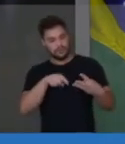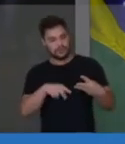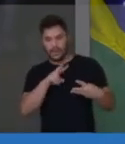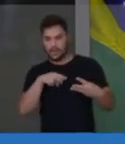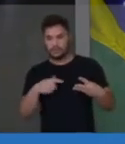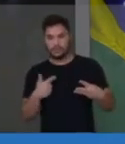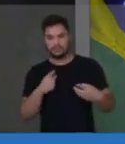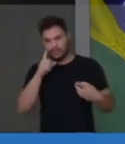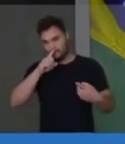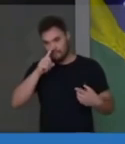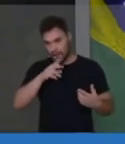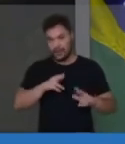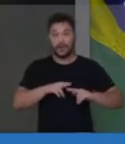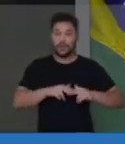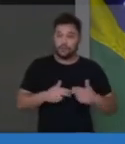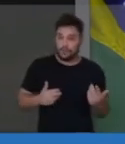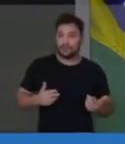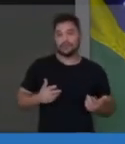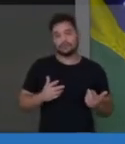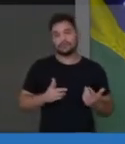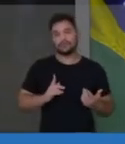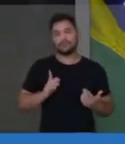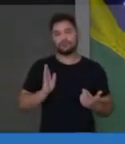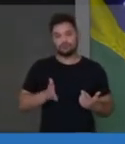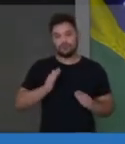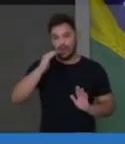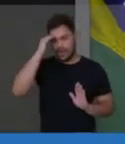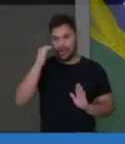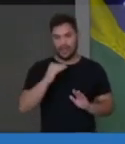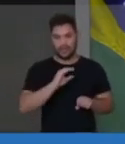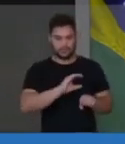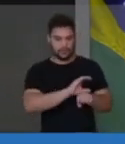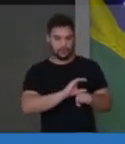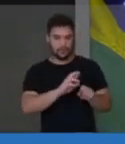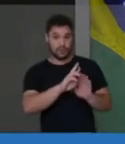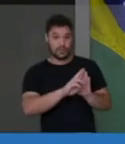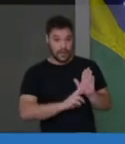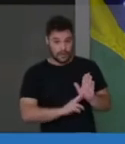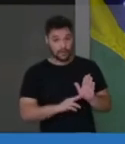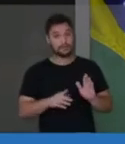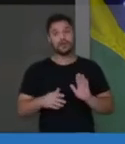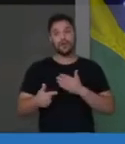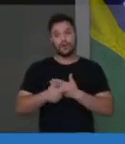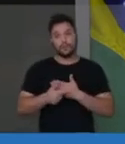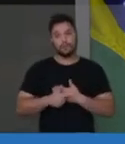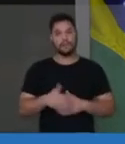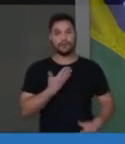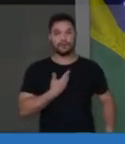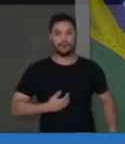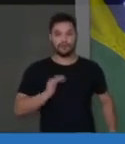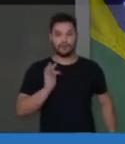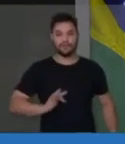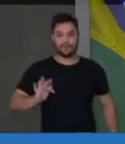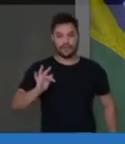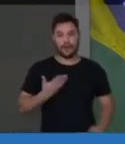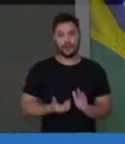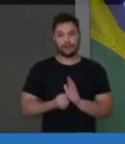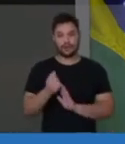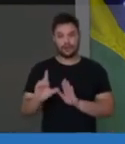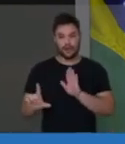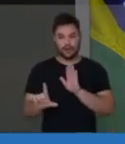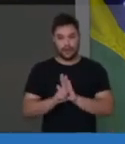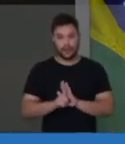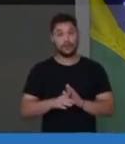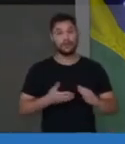vícios. Portanto, observadas as disposições constitucionais pertinentes, a competência da União para legislar sobre a matéria,